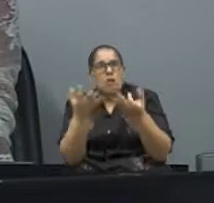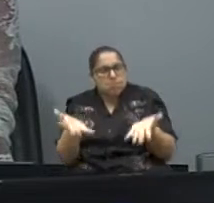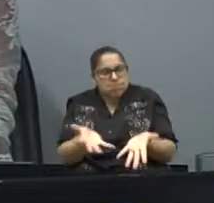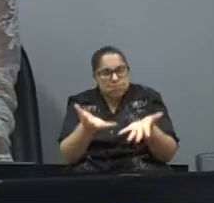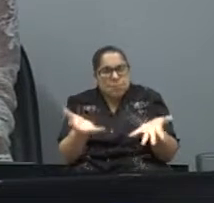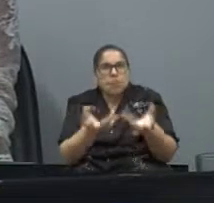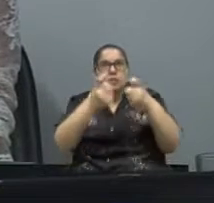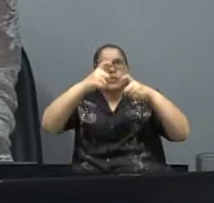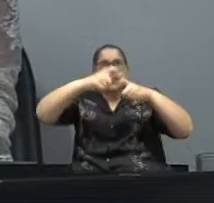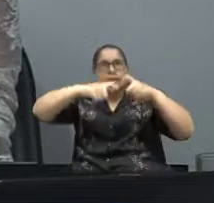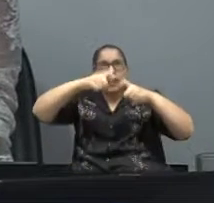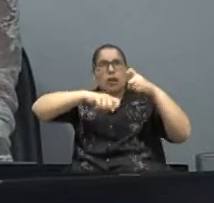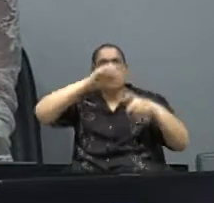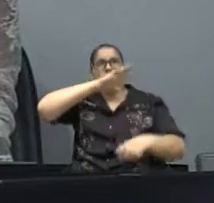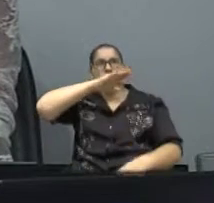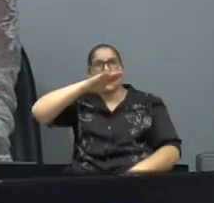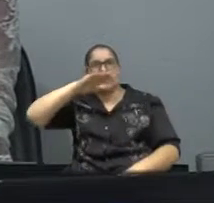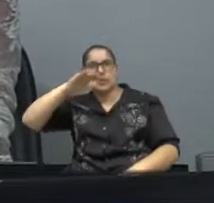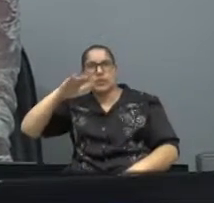à zoofilia,